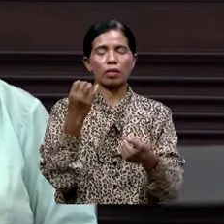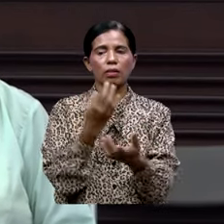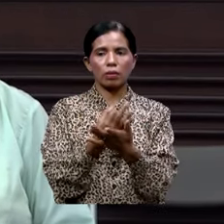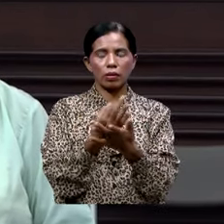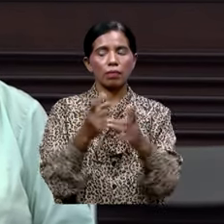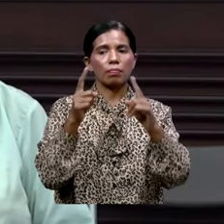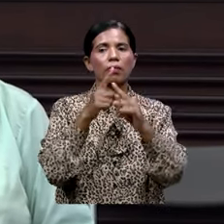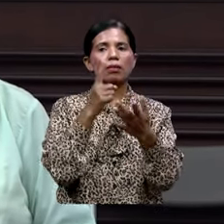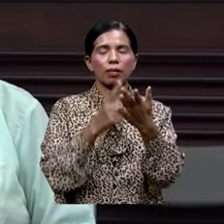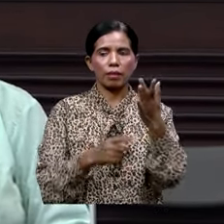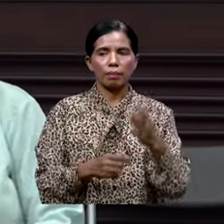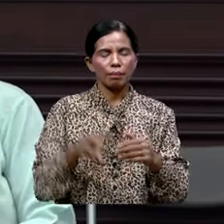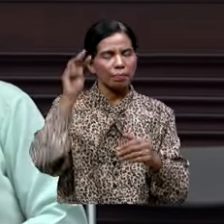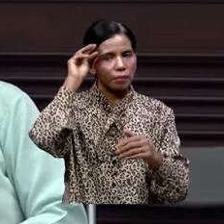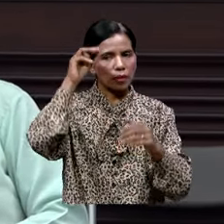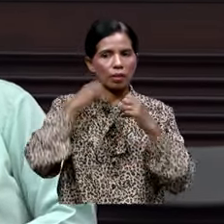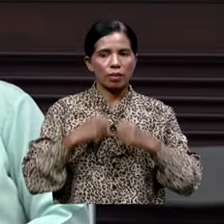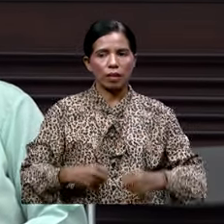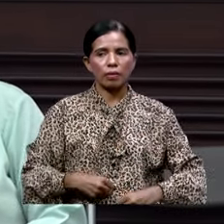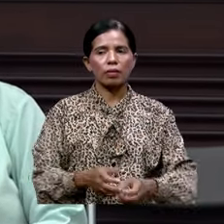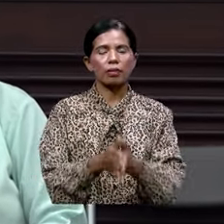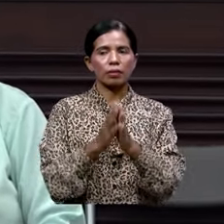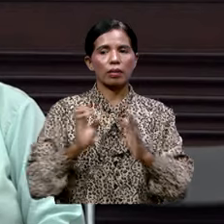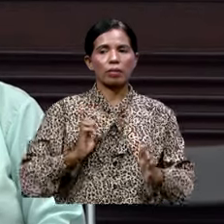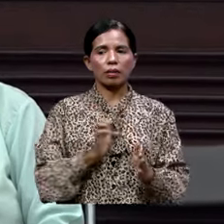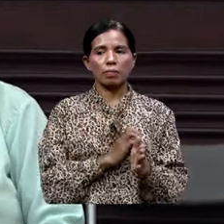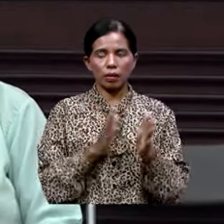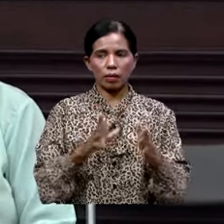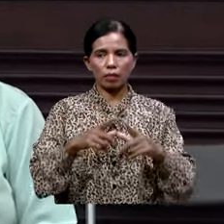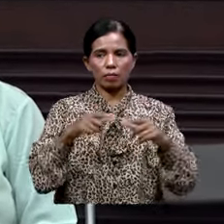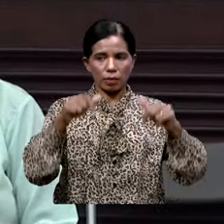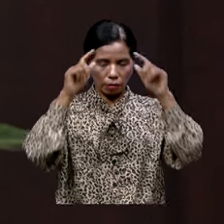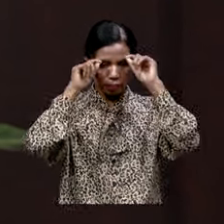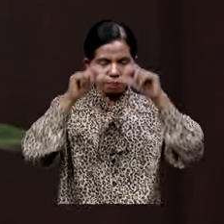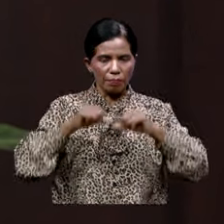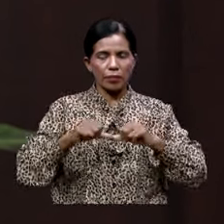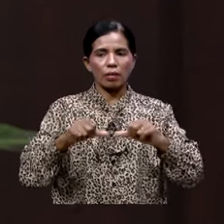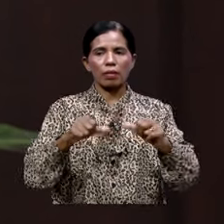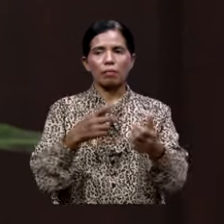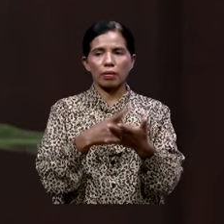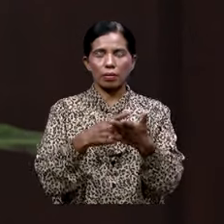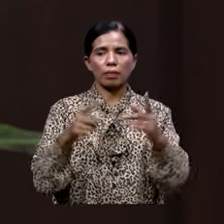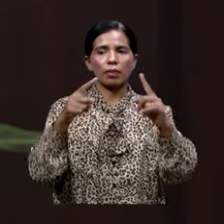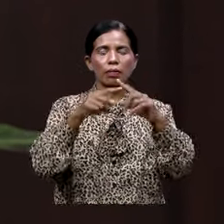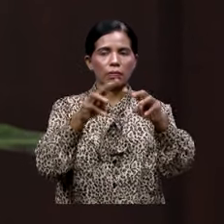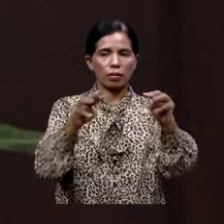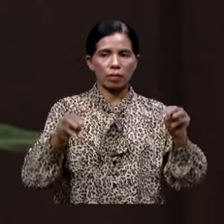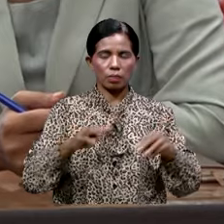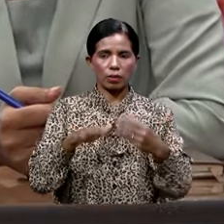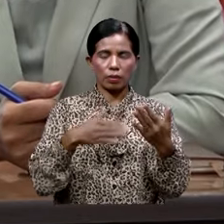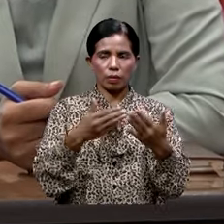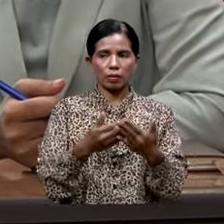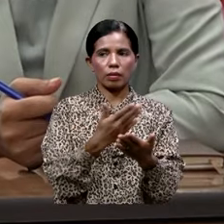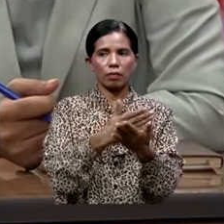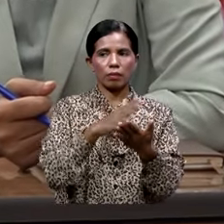saida. Ministério da Saúde russo bem embaixador do Japão em Timor-Leste atu continua projeto refere to iha município hotu onde